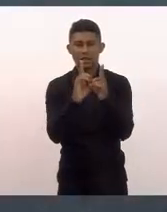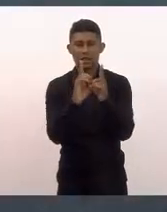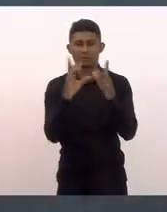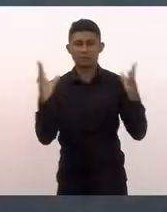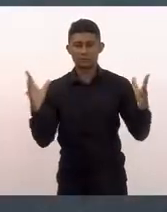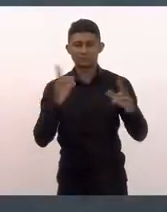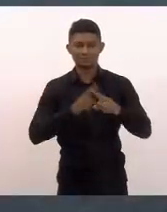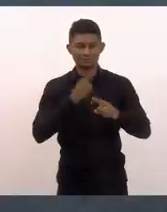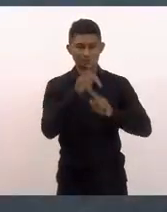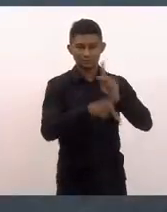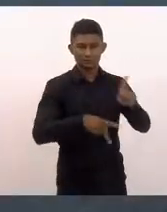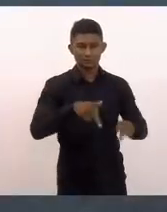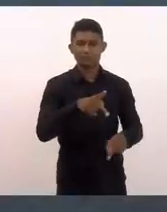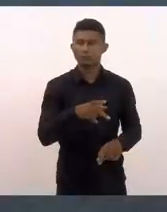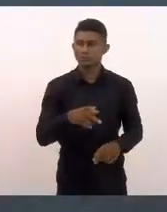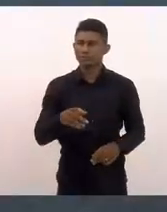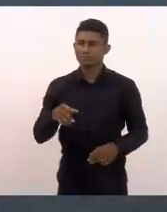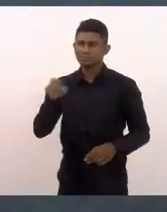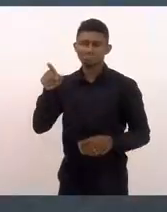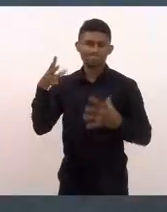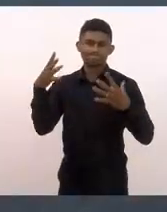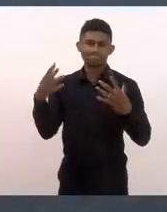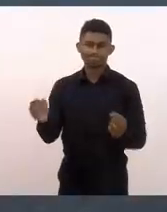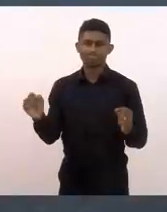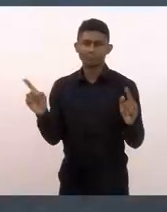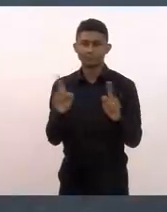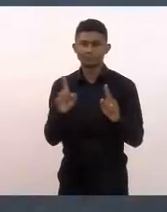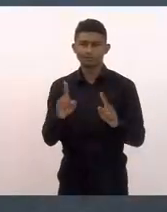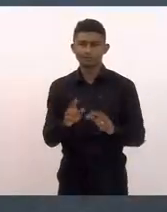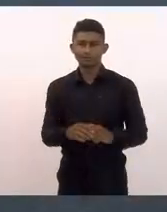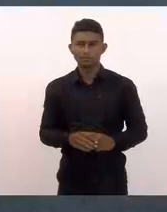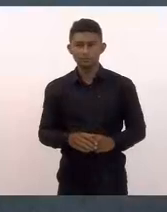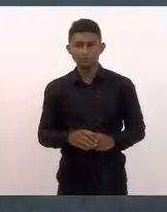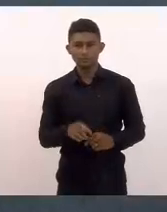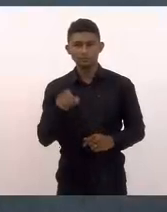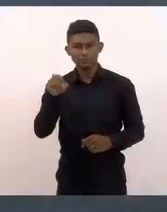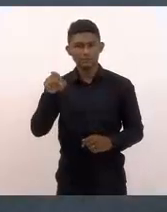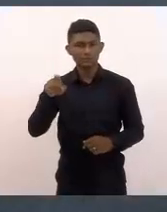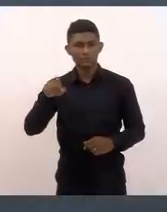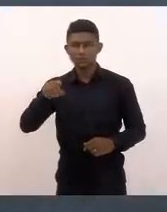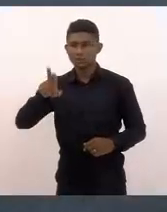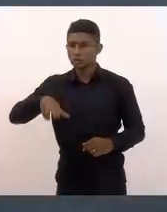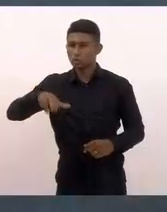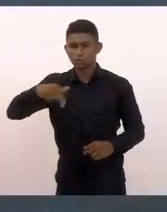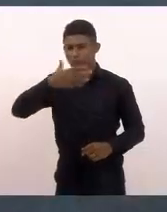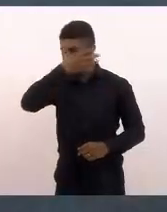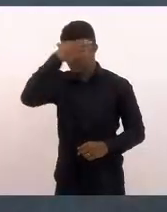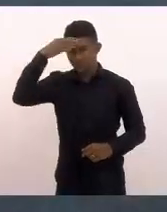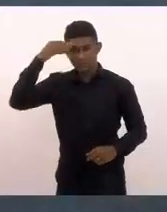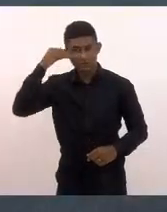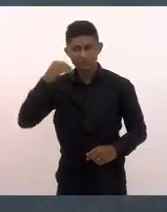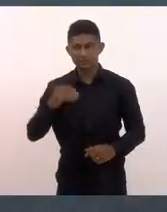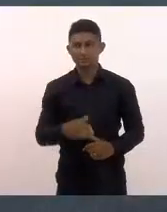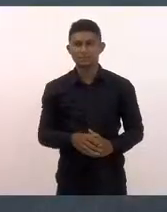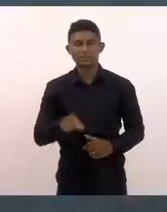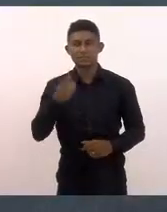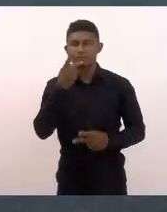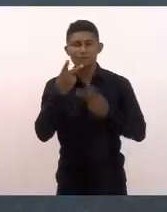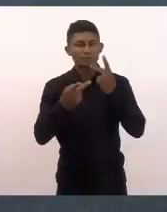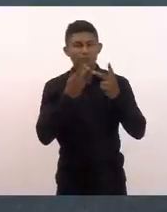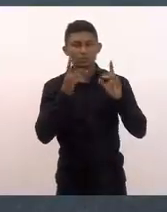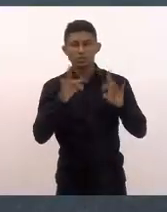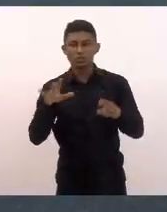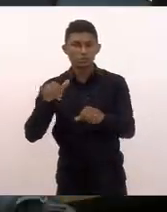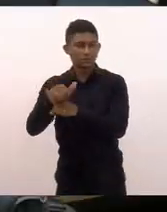vai dizer não, e deputado André Siciliano, o não vai ser tão grande que nunca mais vai esquecer. Papagaio de pirata enganou